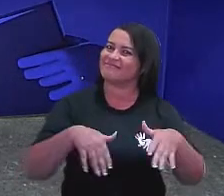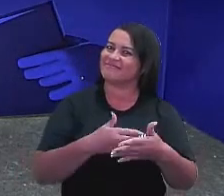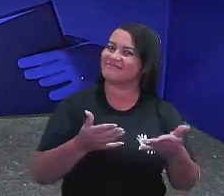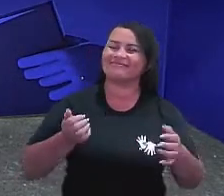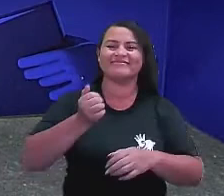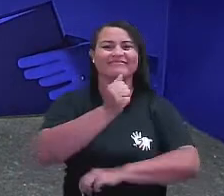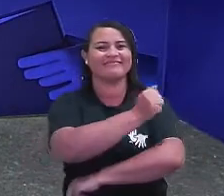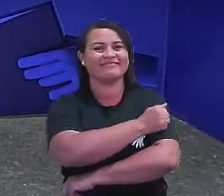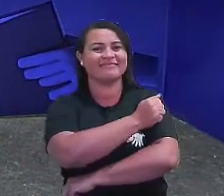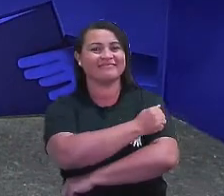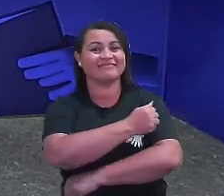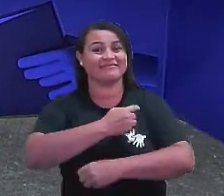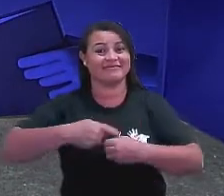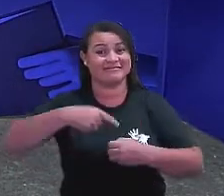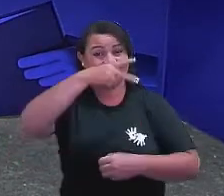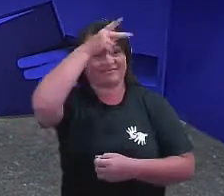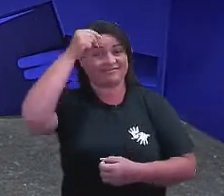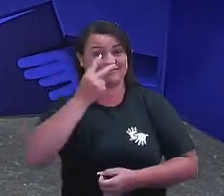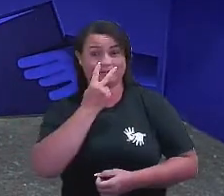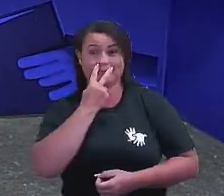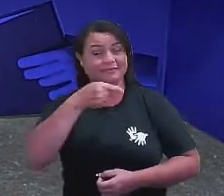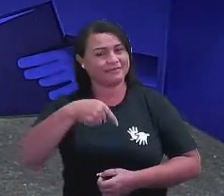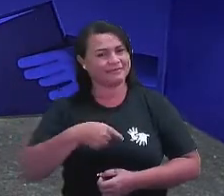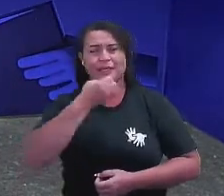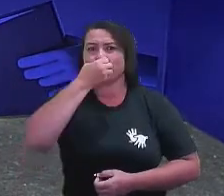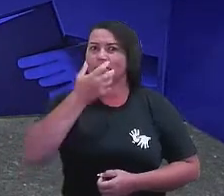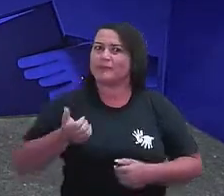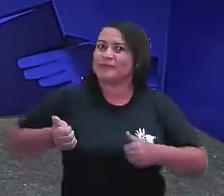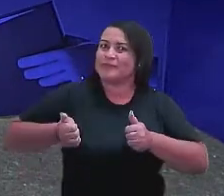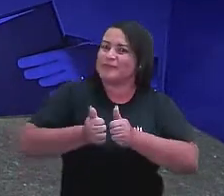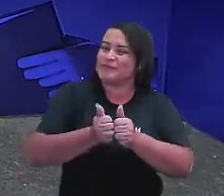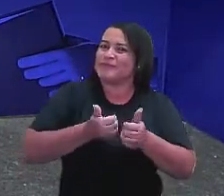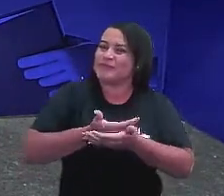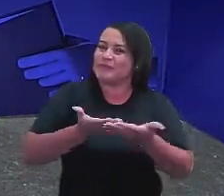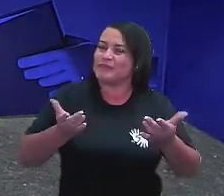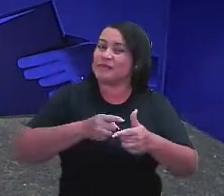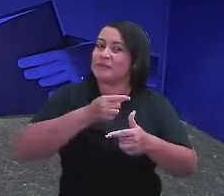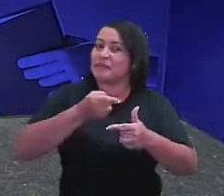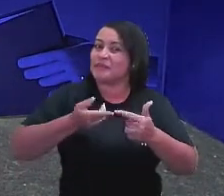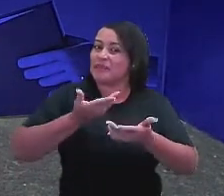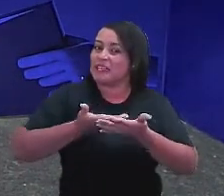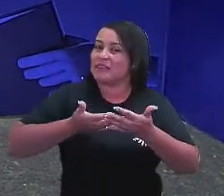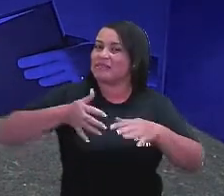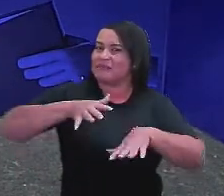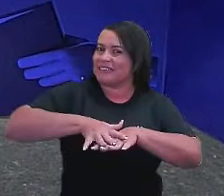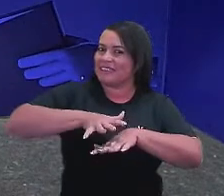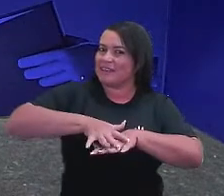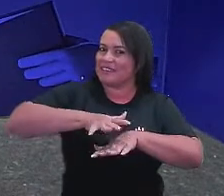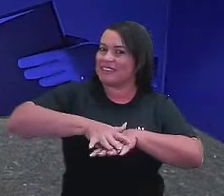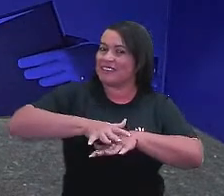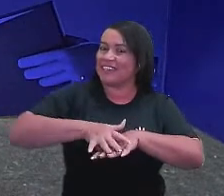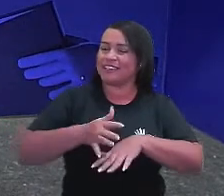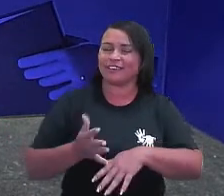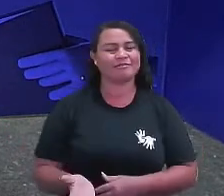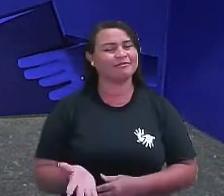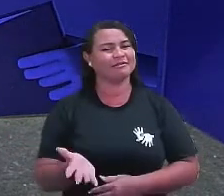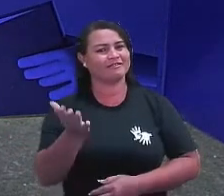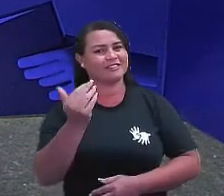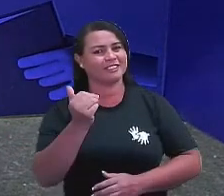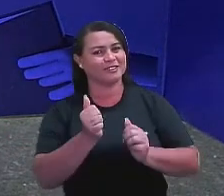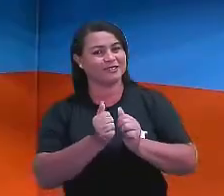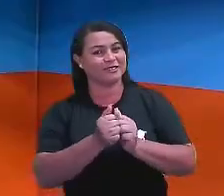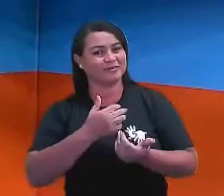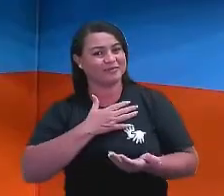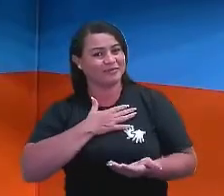estudantes da Rede Municipal da Vitória de Santo Antão. Que bom estar aqui com vocês para mais uma aula de matemática. Então,